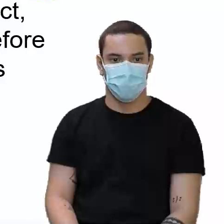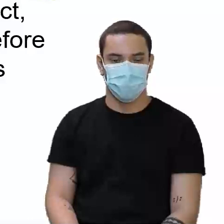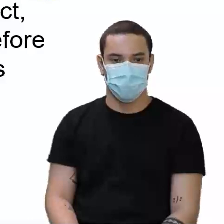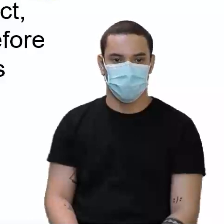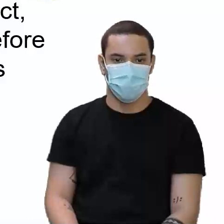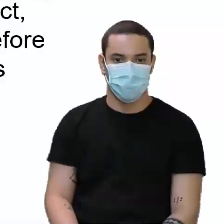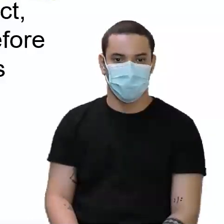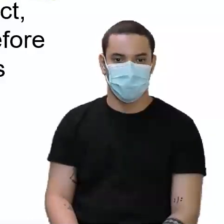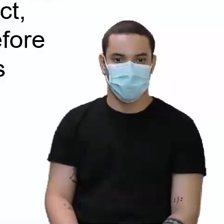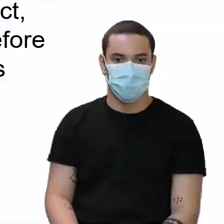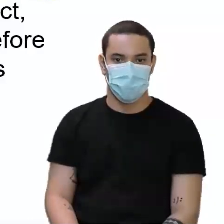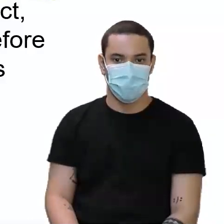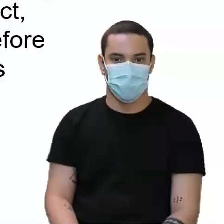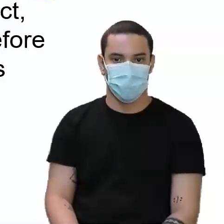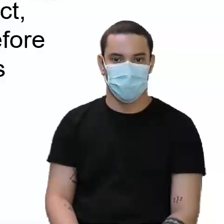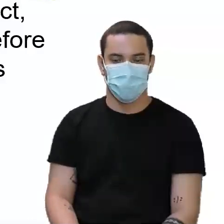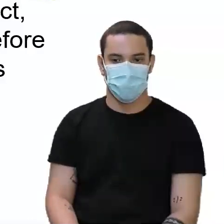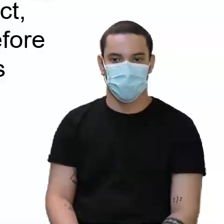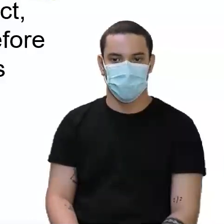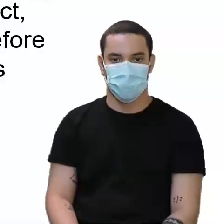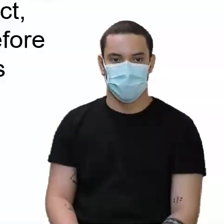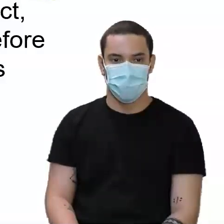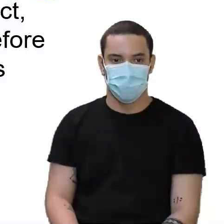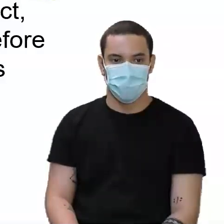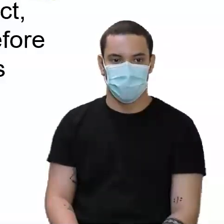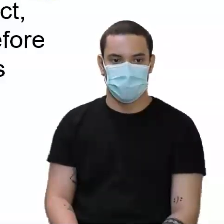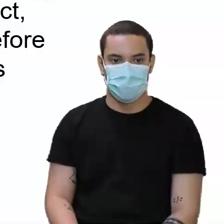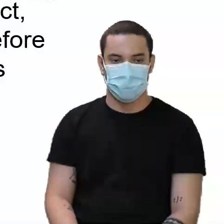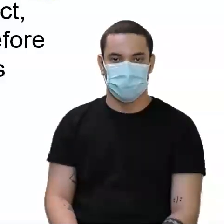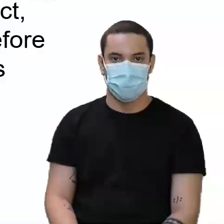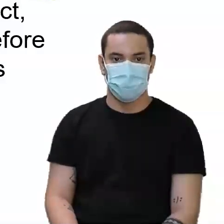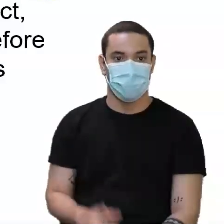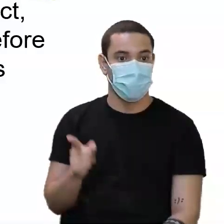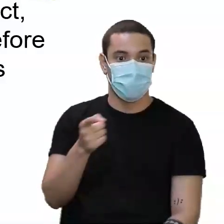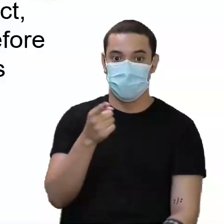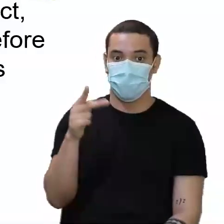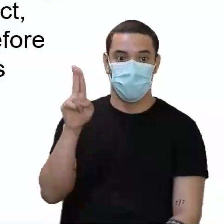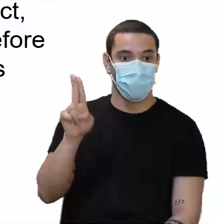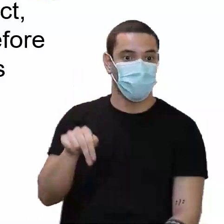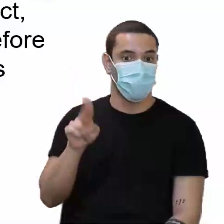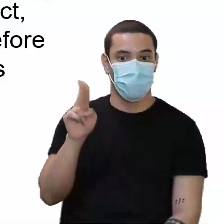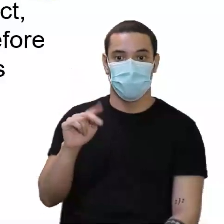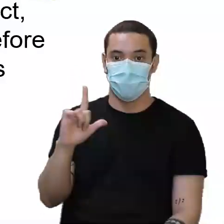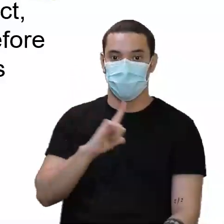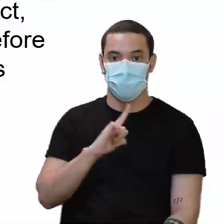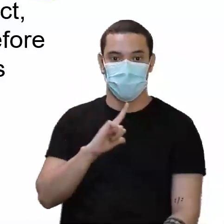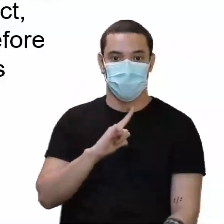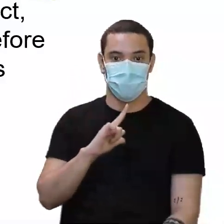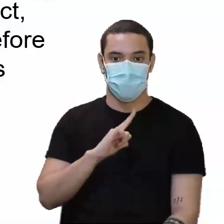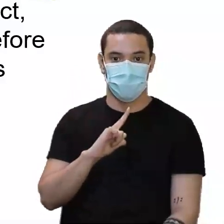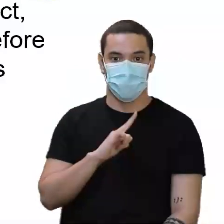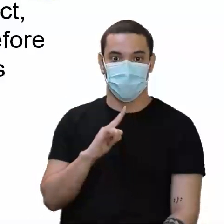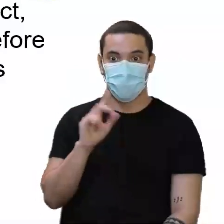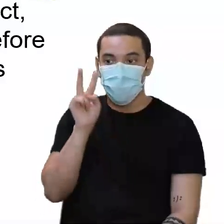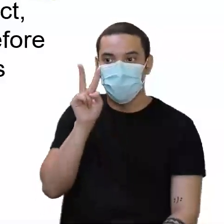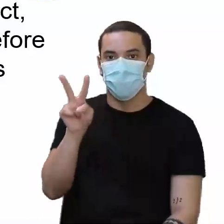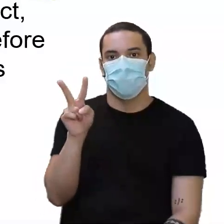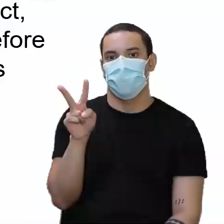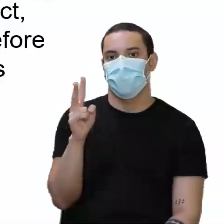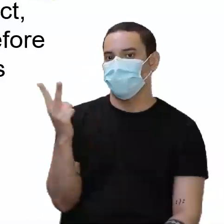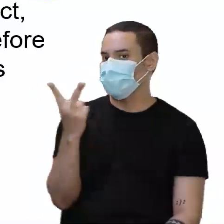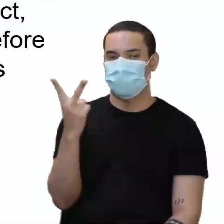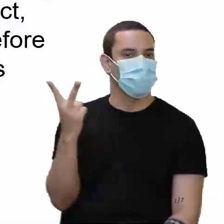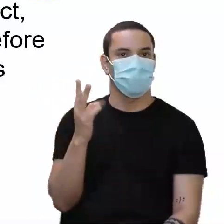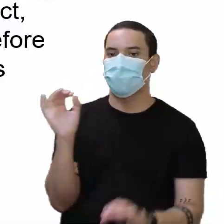had never seen Danny and Emily dance. Olha aí, eles nunca tinham visto a Danny e a Emily